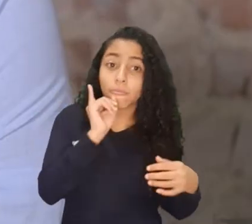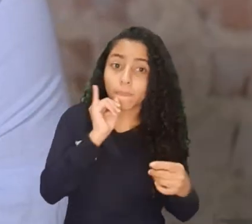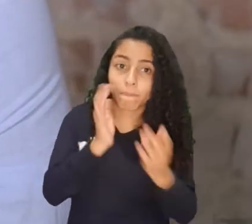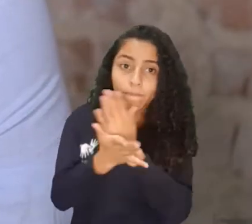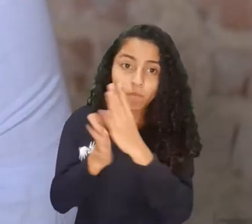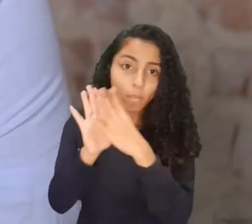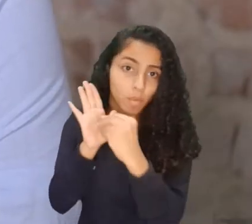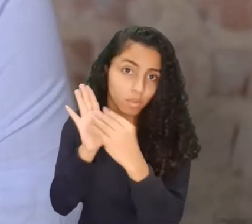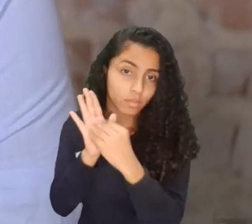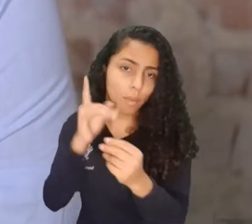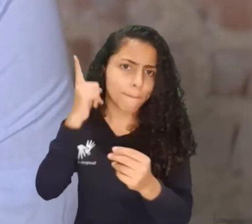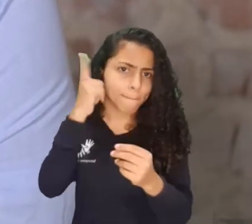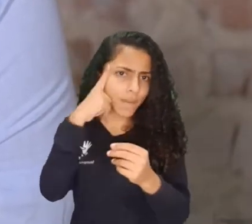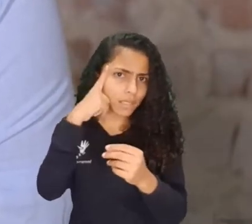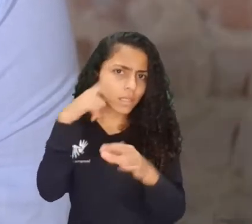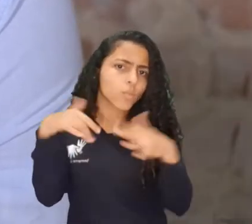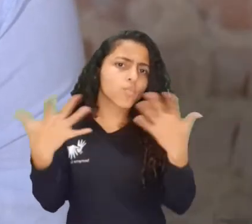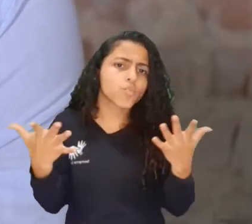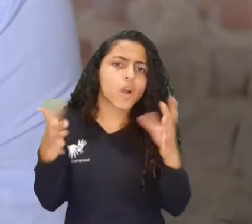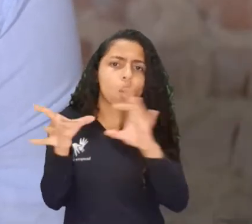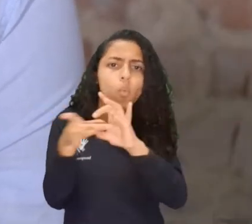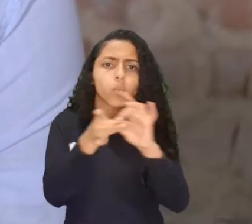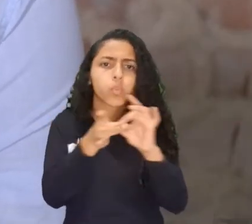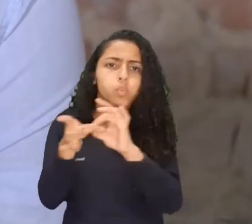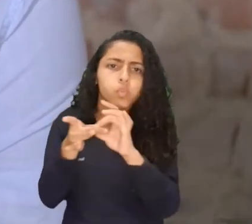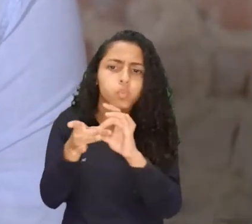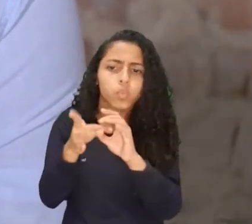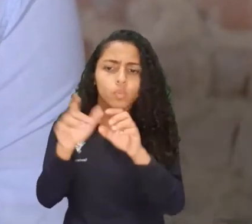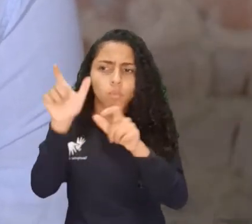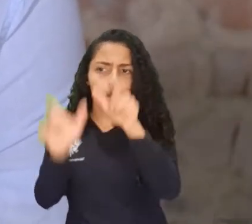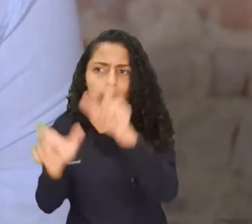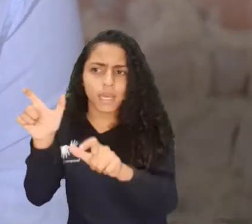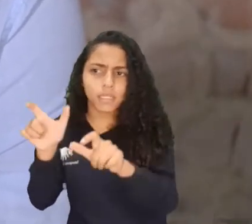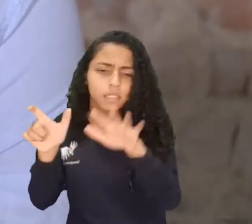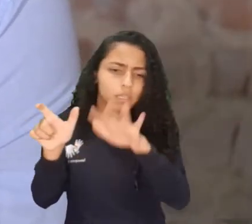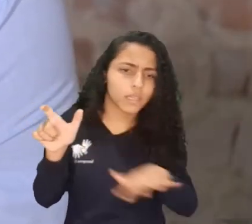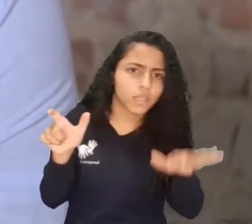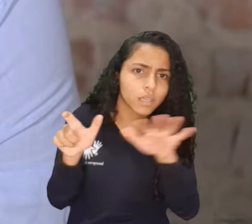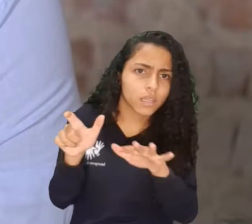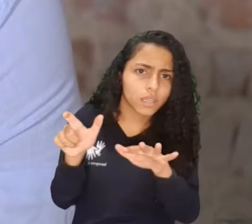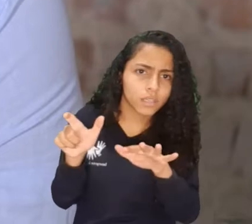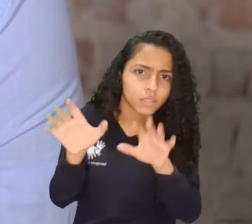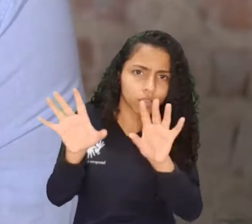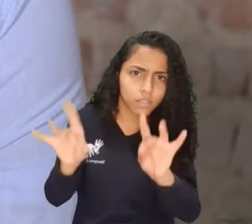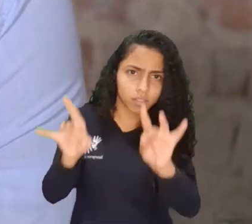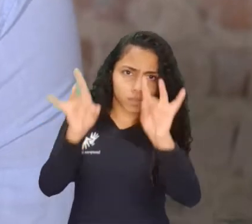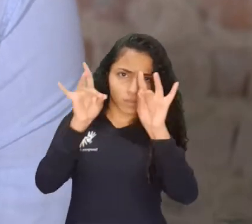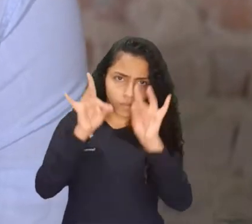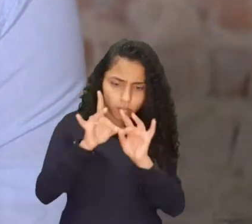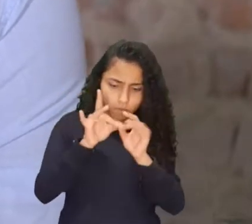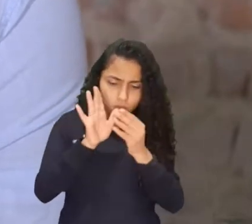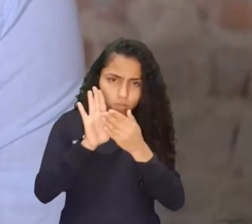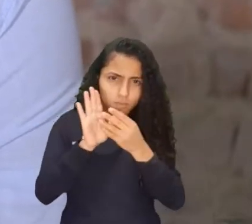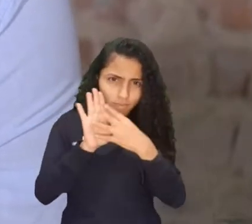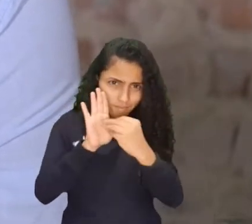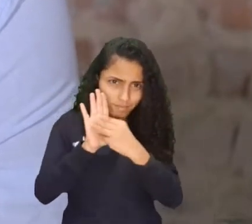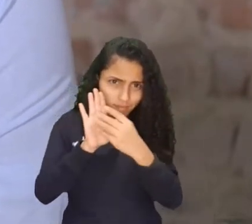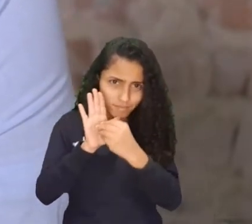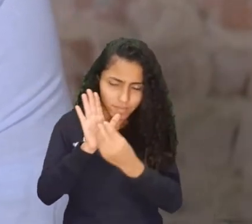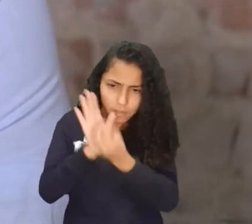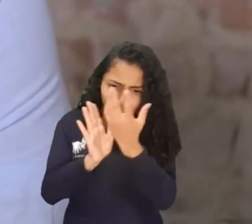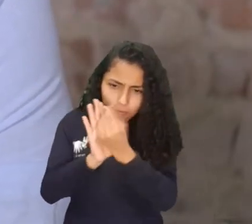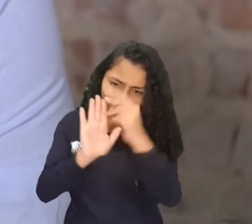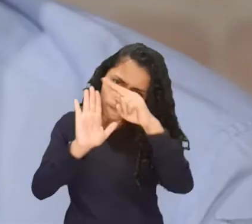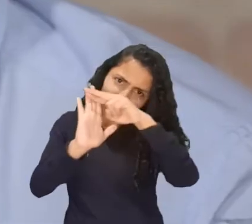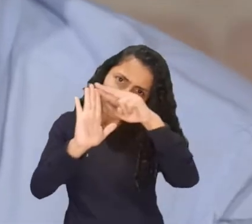na correlação entre a espécie e o ambiente, eu incluo essa correlação na base desse modelo e crio uma série de regrinhas. É